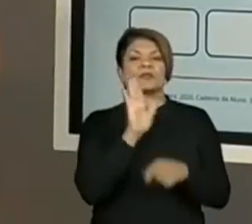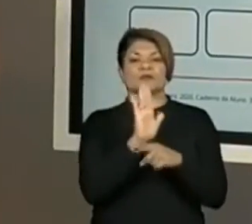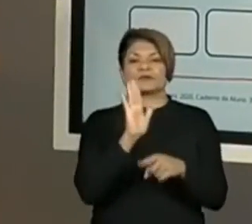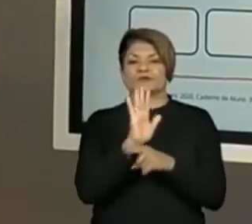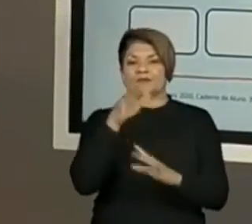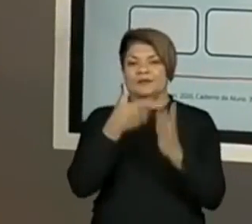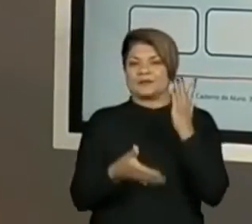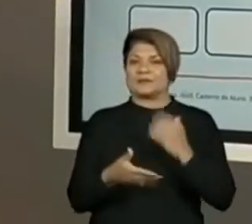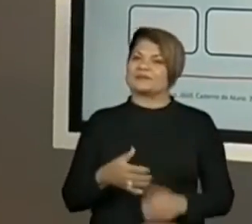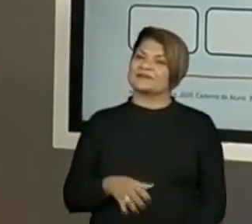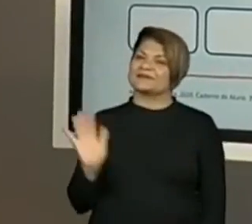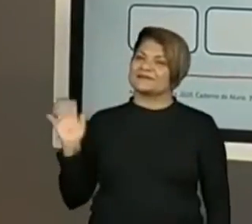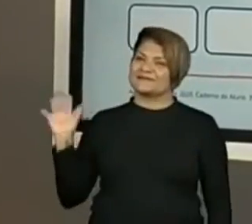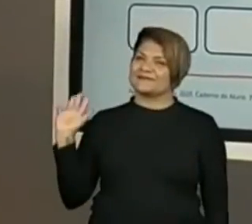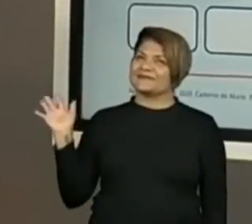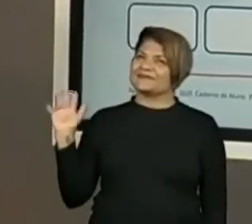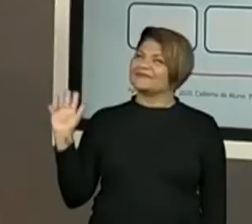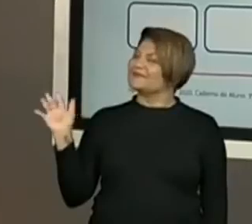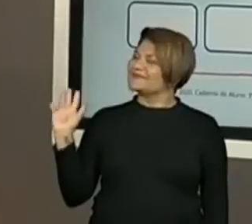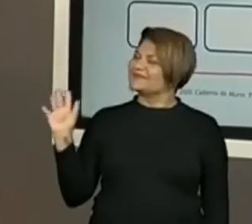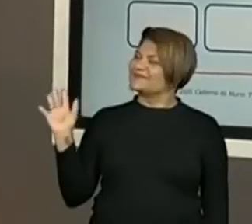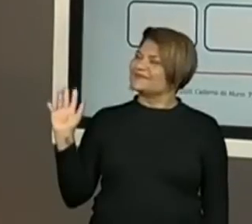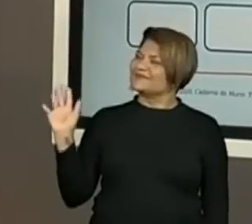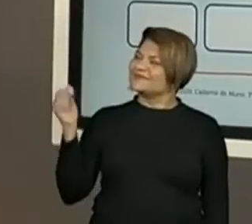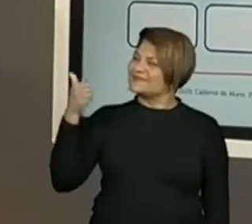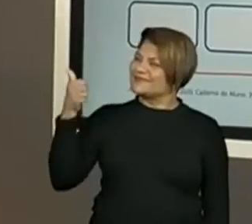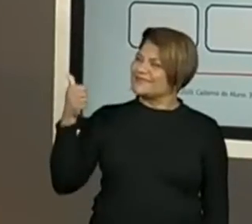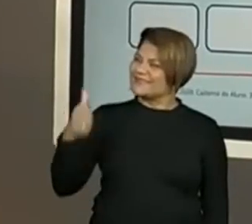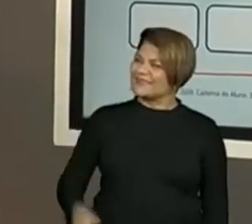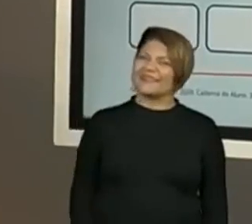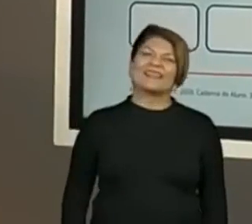na Libras, né? Olá.